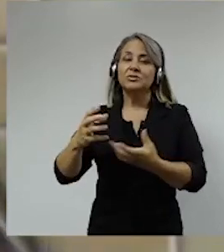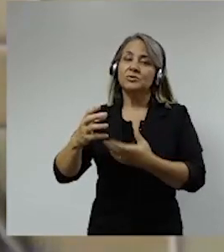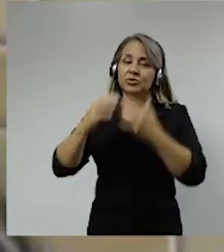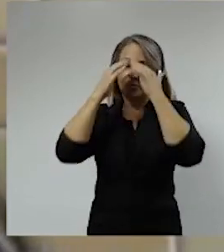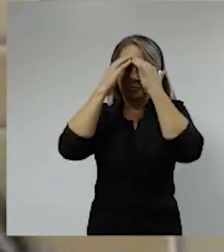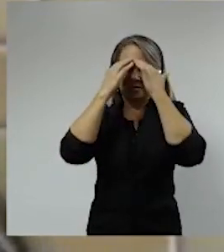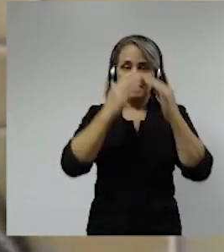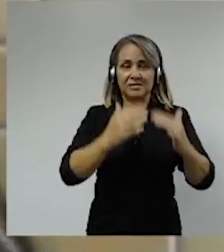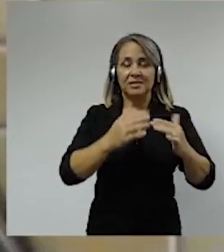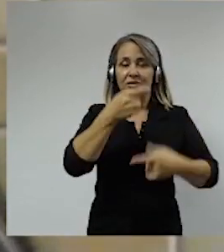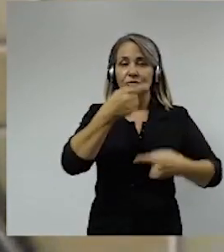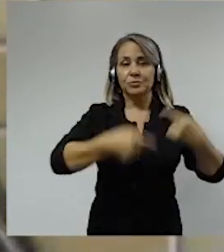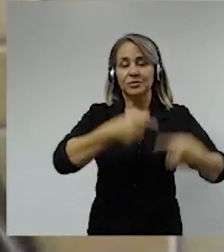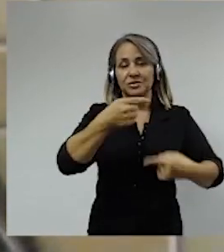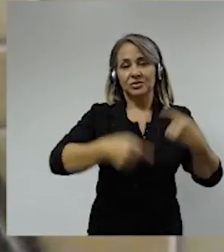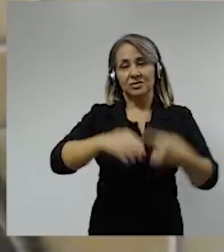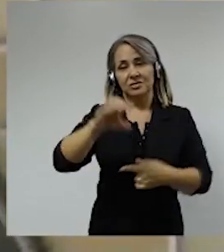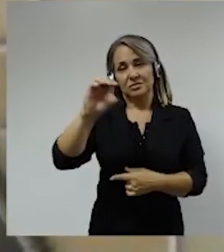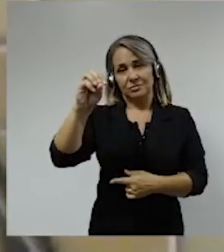OMS.